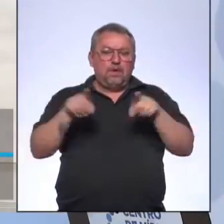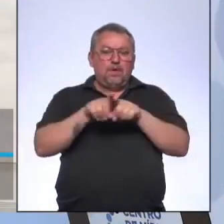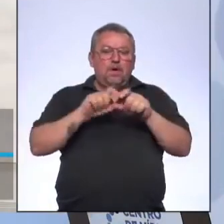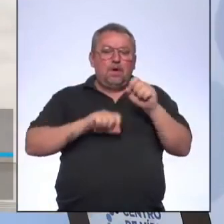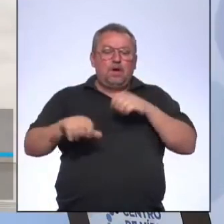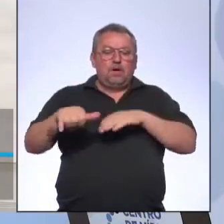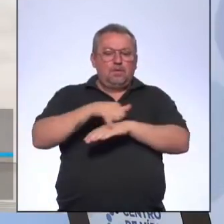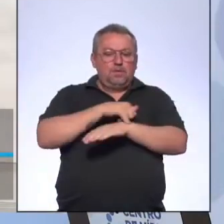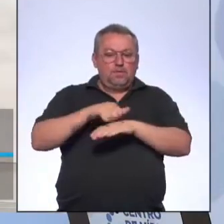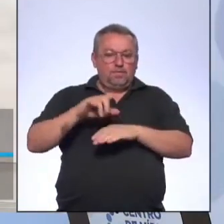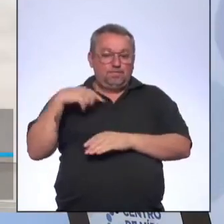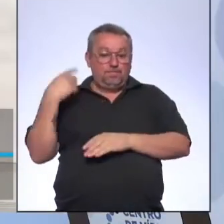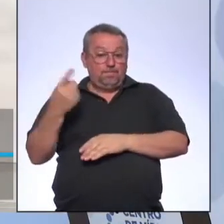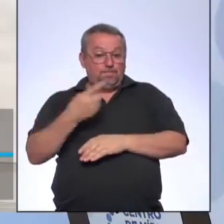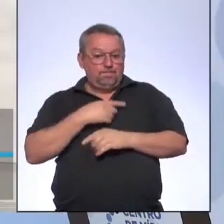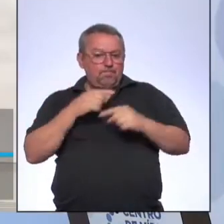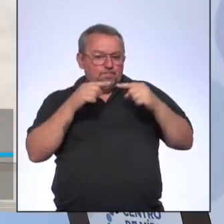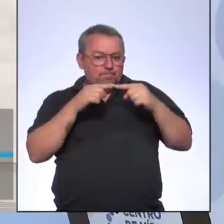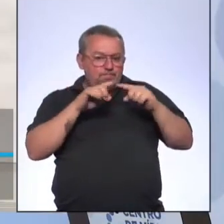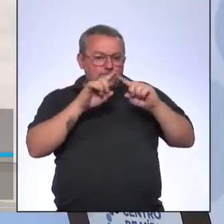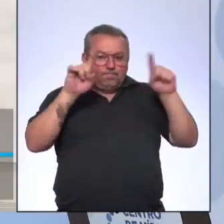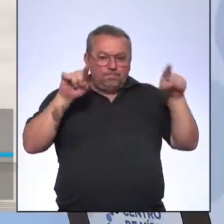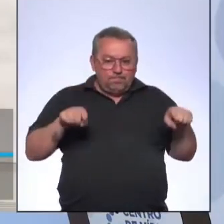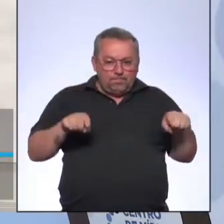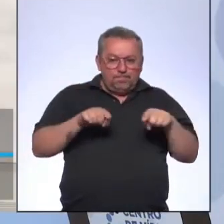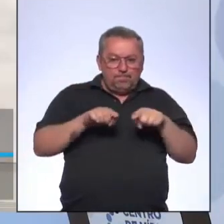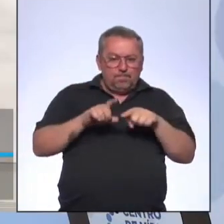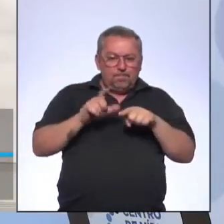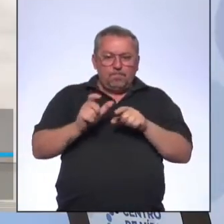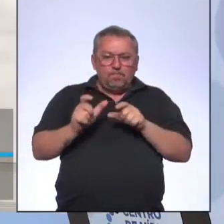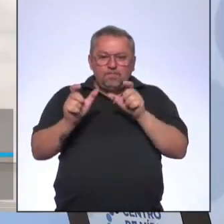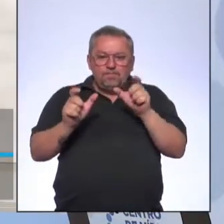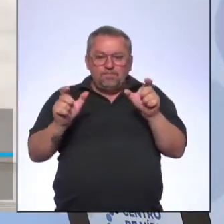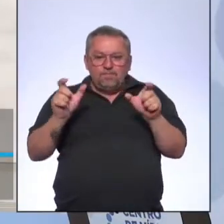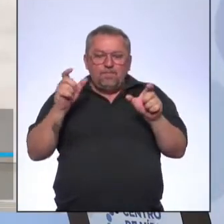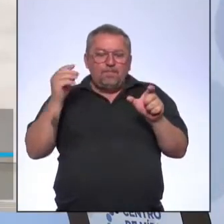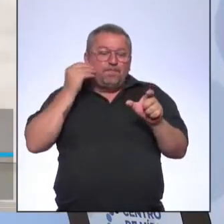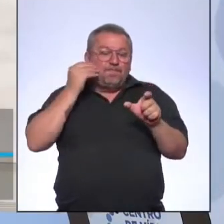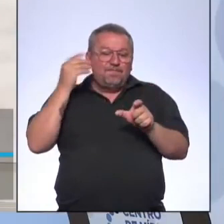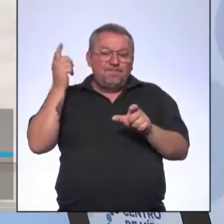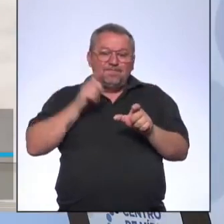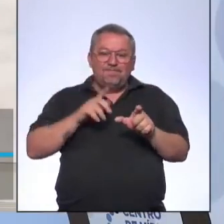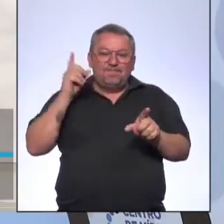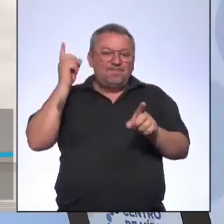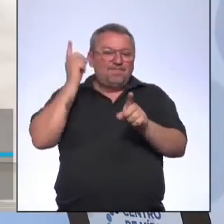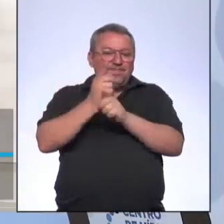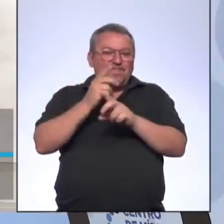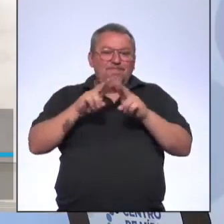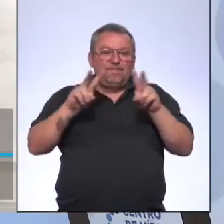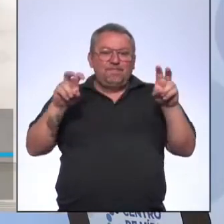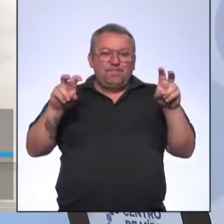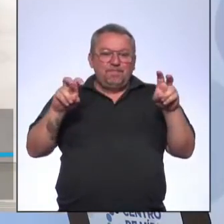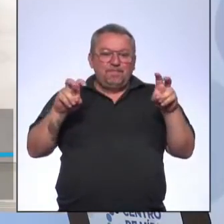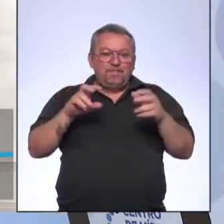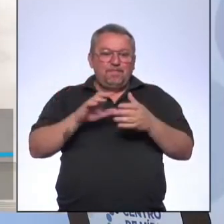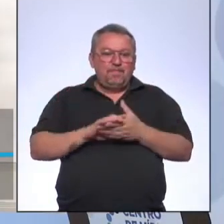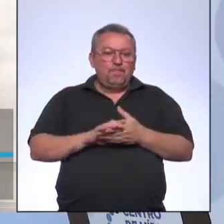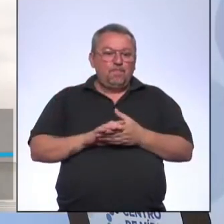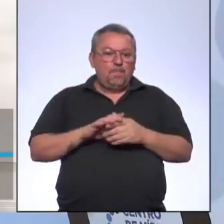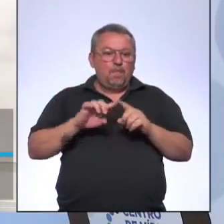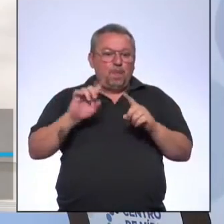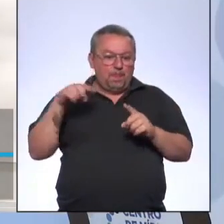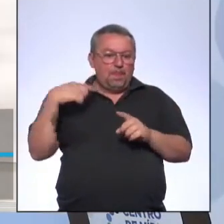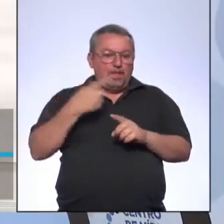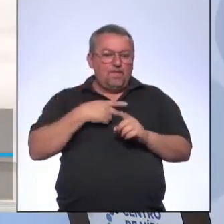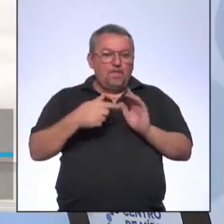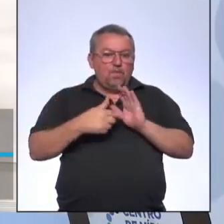estratégia? Nós associamos a imagem às palavras para tentarmos descobrir qual é o assunto. Isso chama-se skimming, que nós